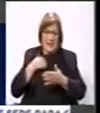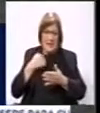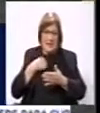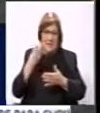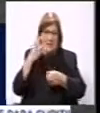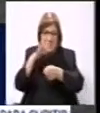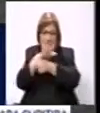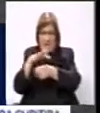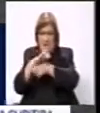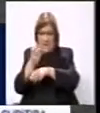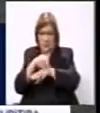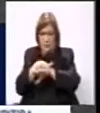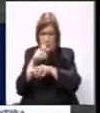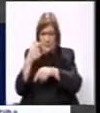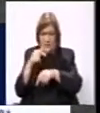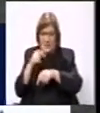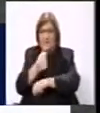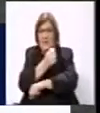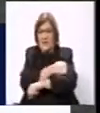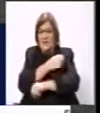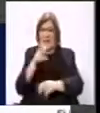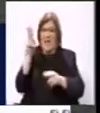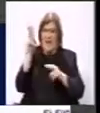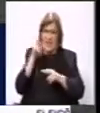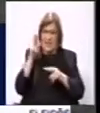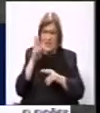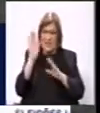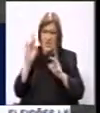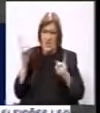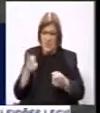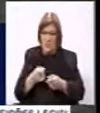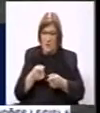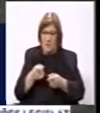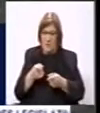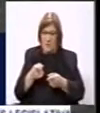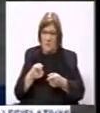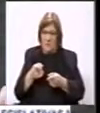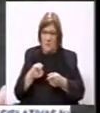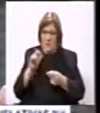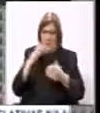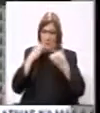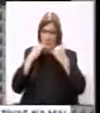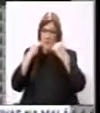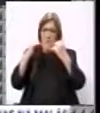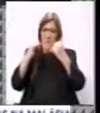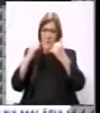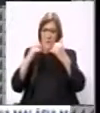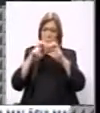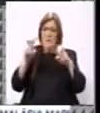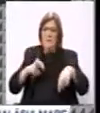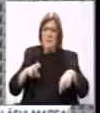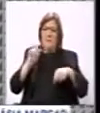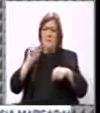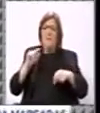áreas de intervenção as residências artísticas como eles já começaram as conferências entre nacionais e as